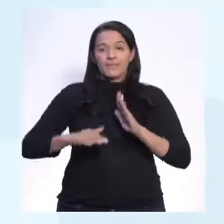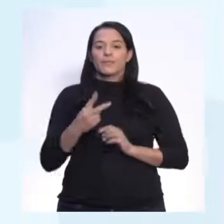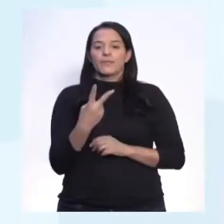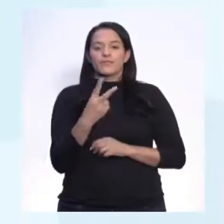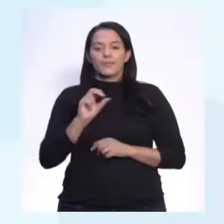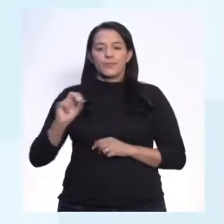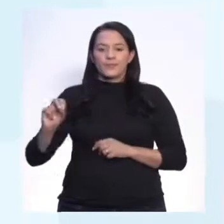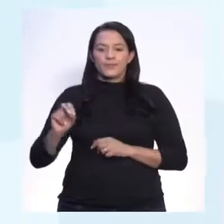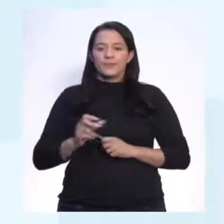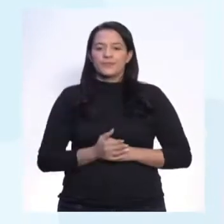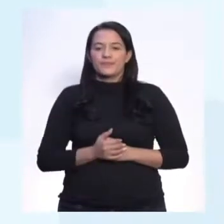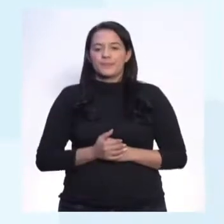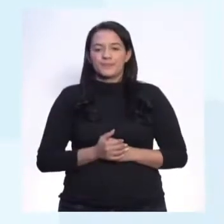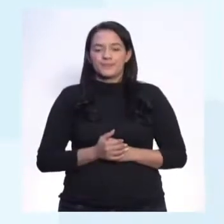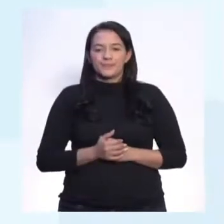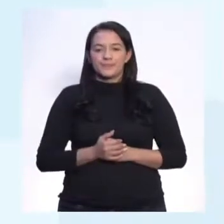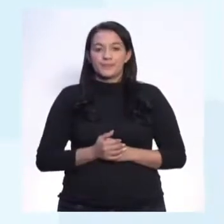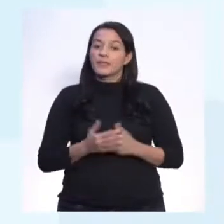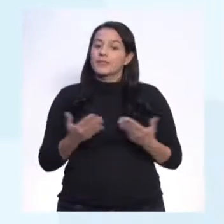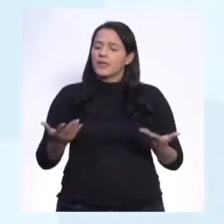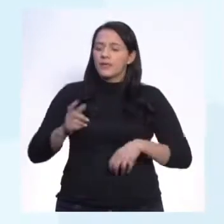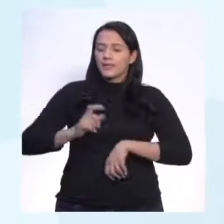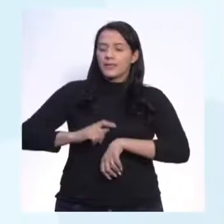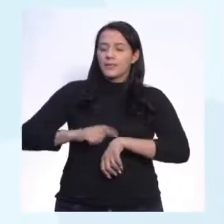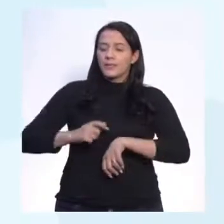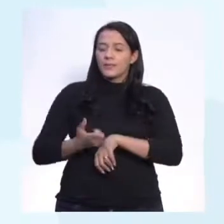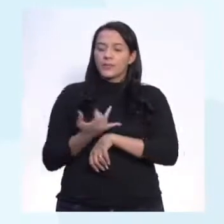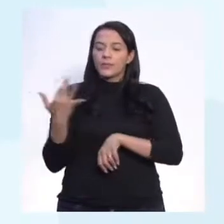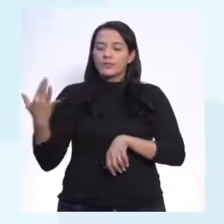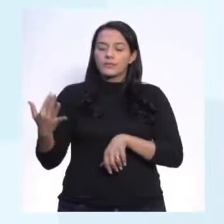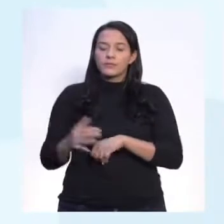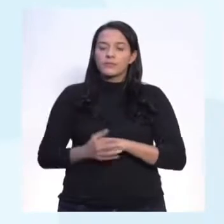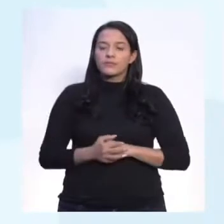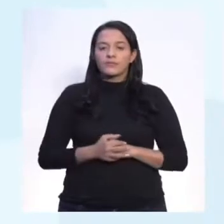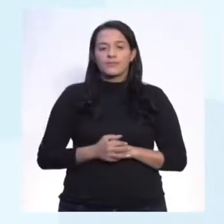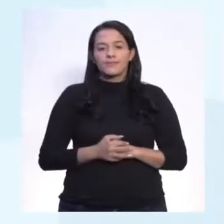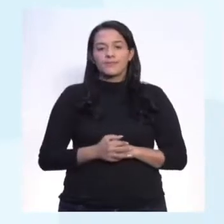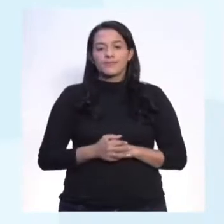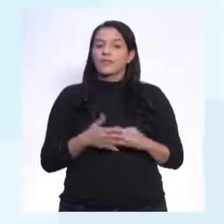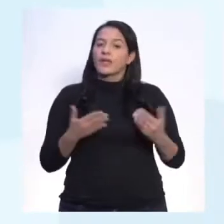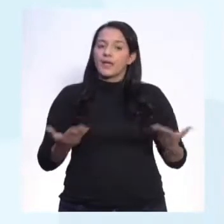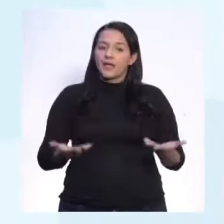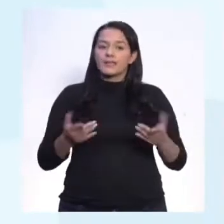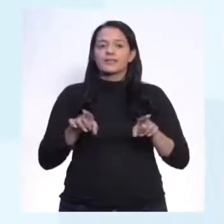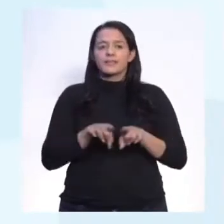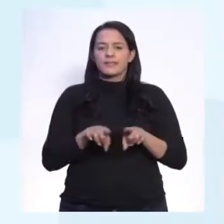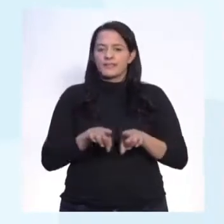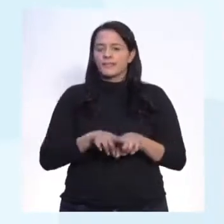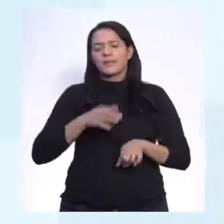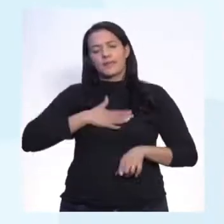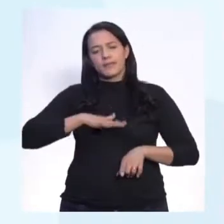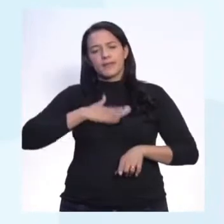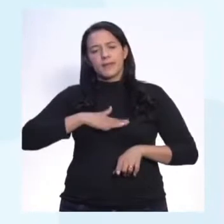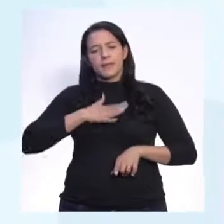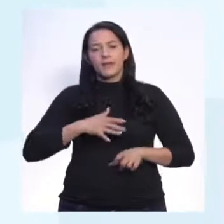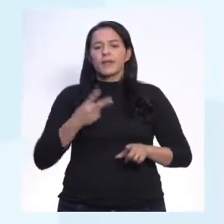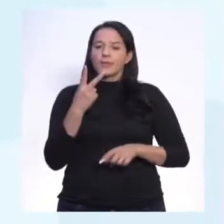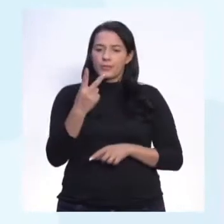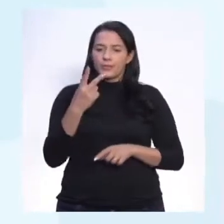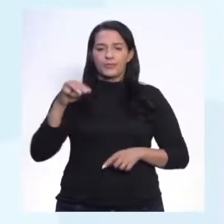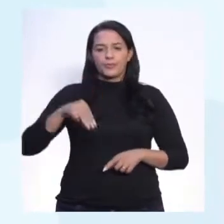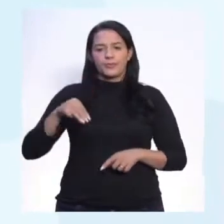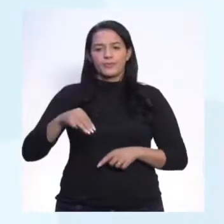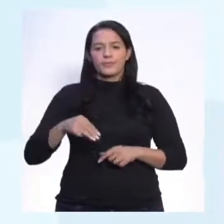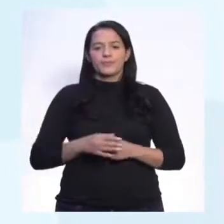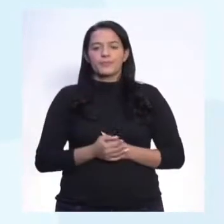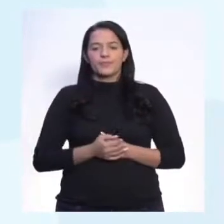que 200. Professora Roberta, quanto tempo para essa atividade? Professora Inês, essa também é bem tranquilinha, então eles serão 2